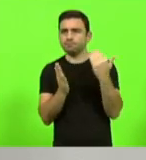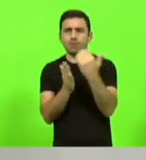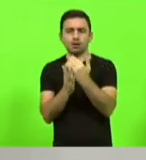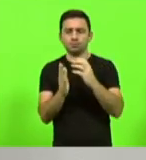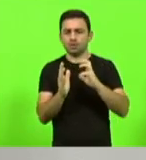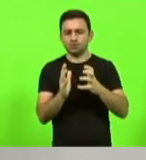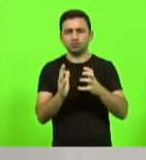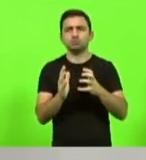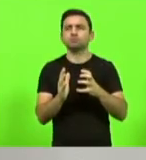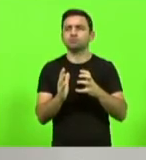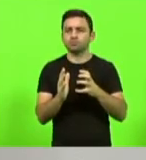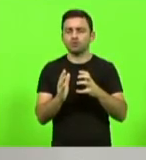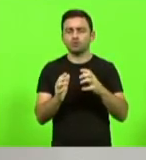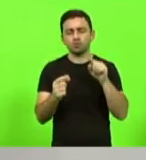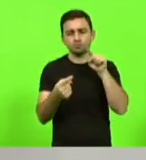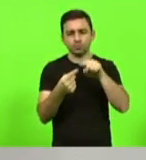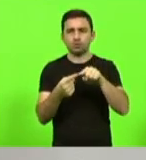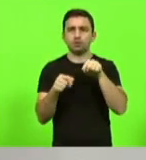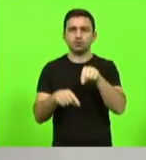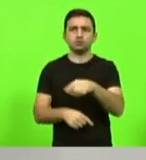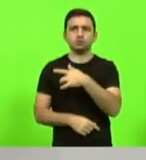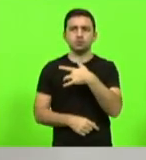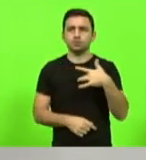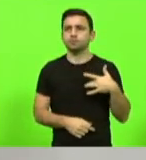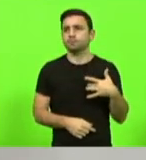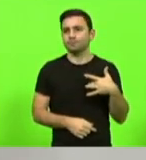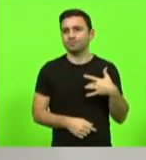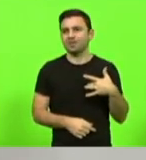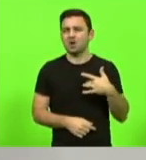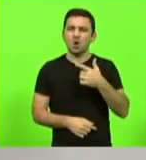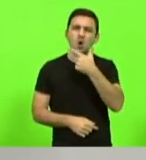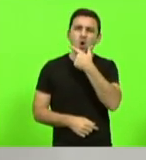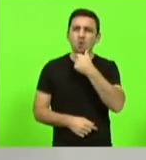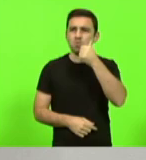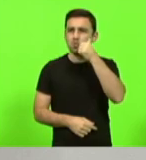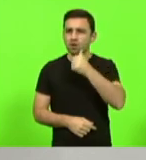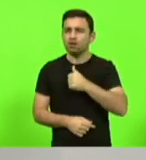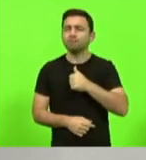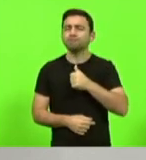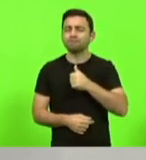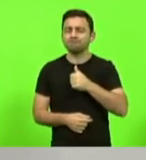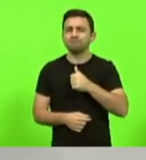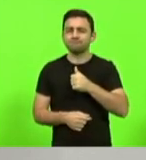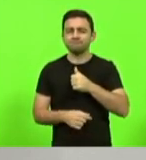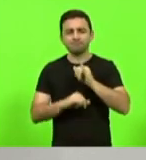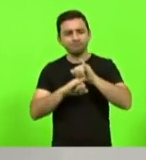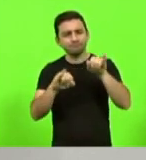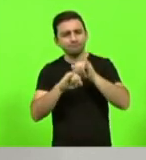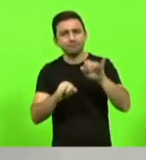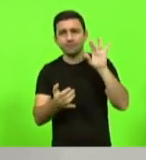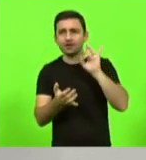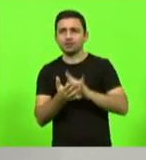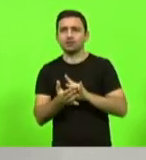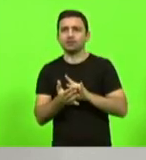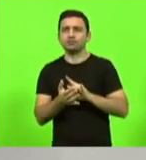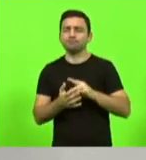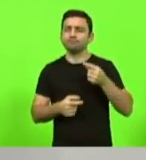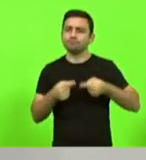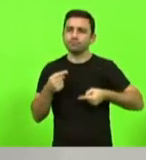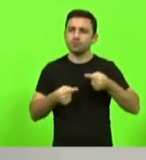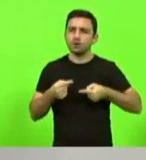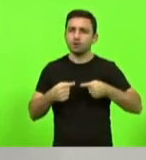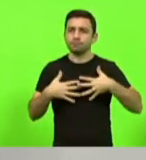ao setor saúde. São homens e mulheres que fazem a verdadeira política. É uma honra para a